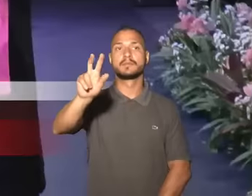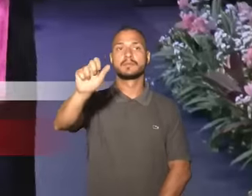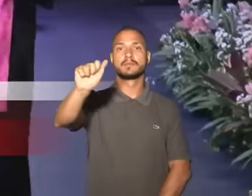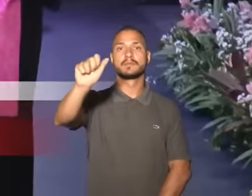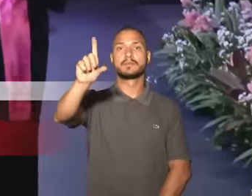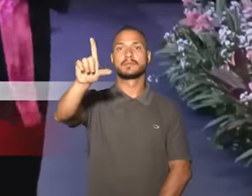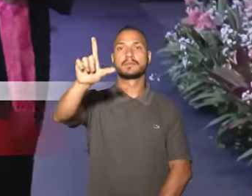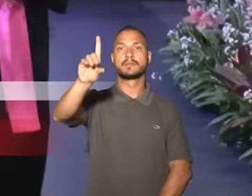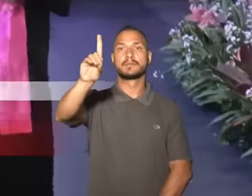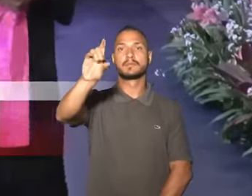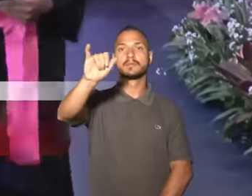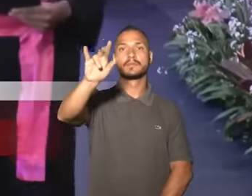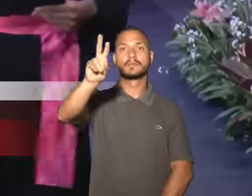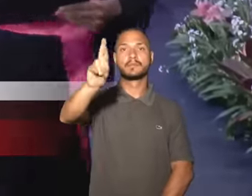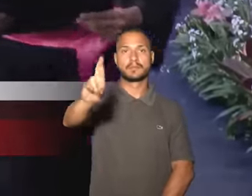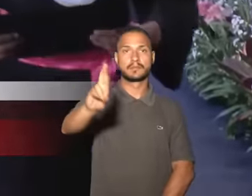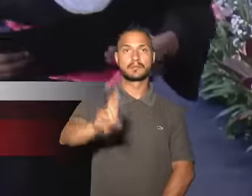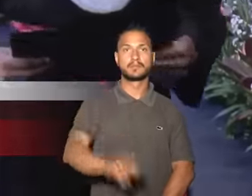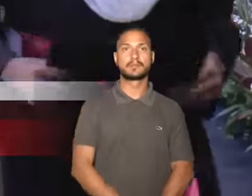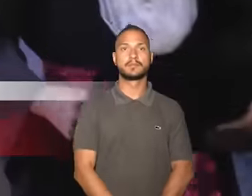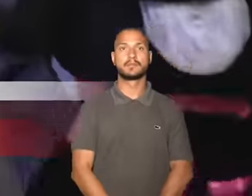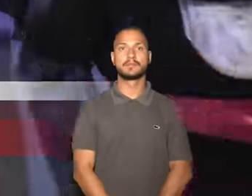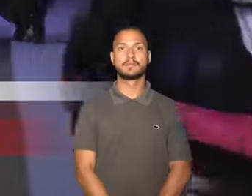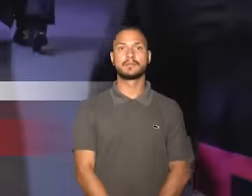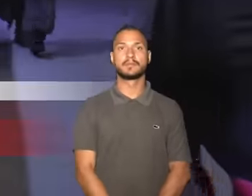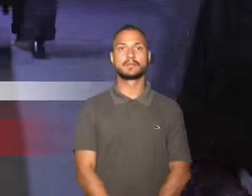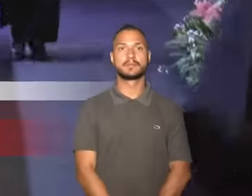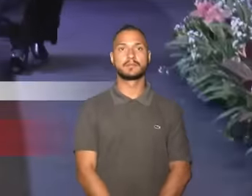Valdir da Silva Rodrigues.